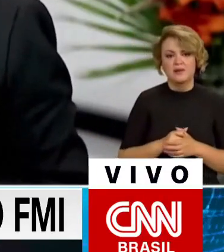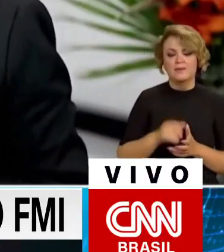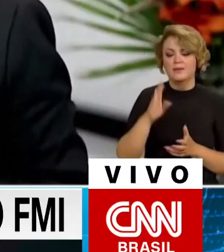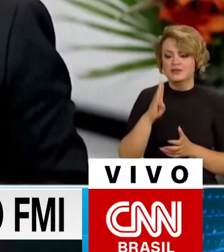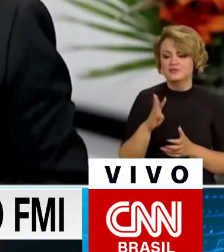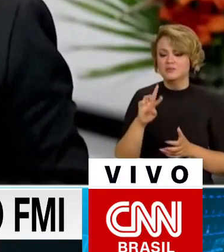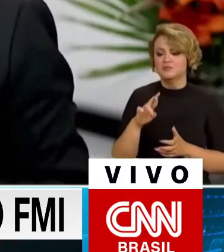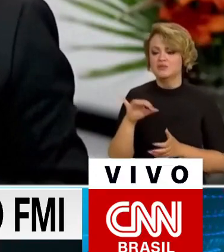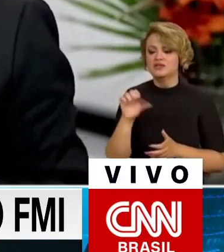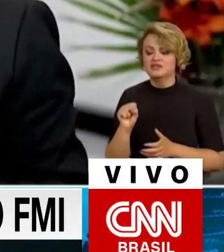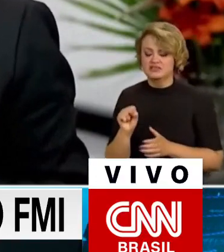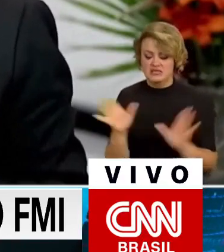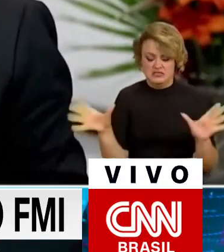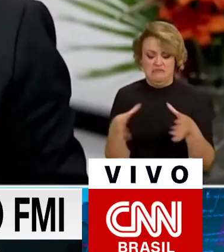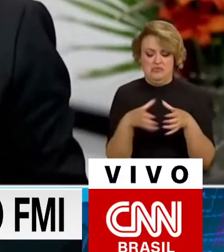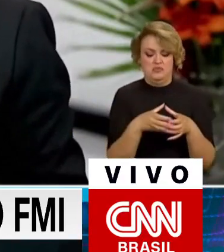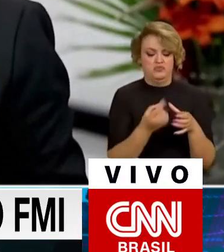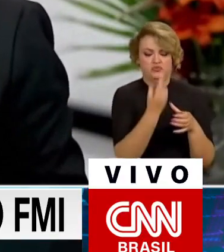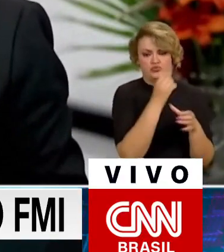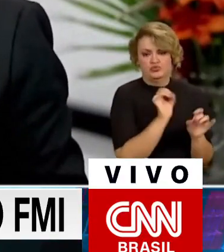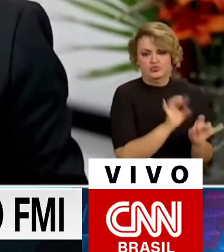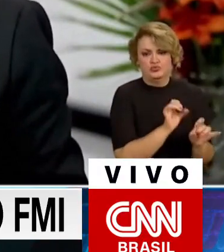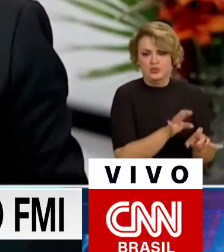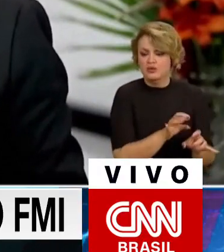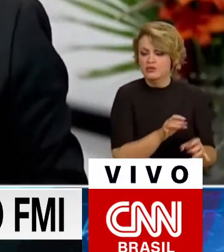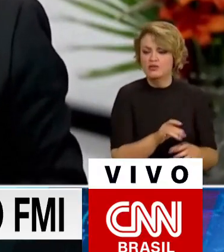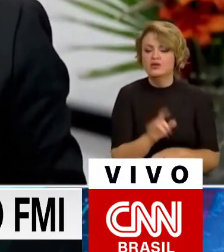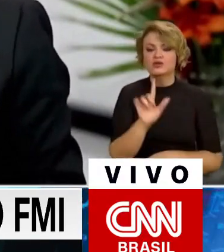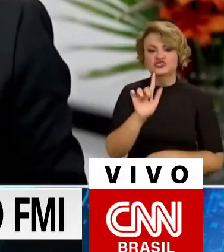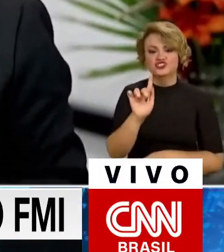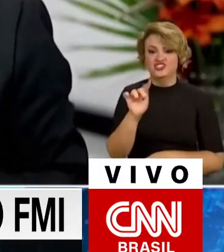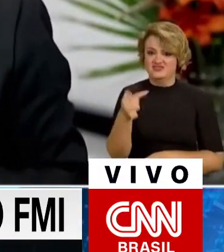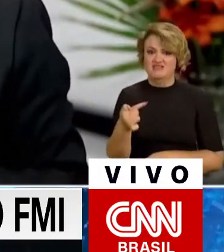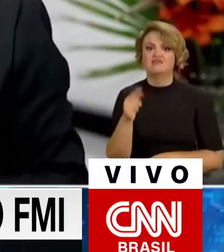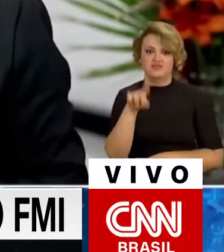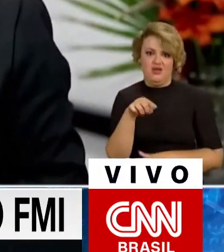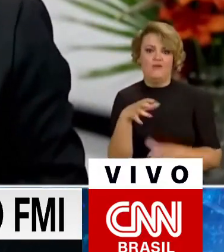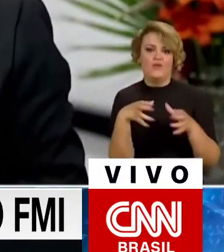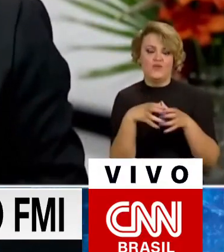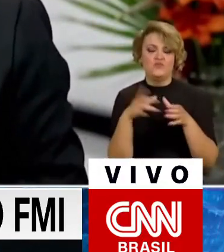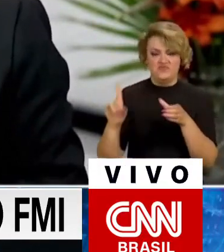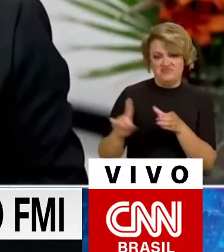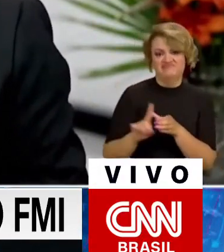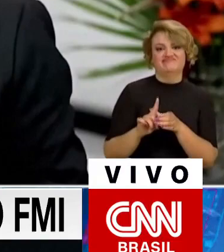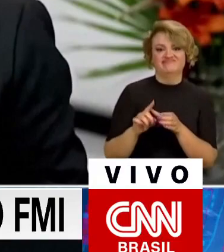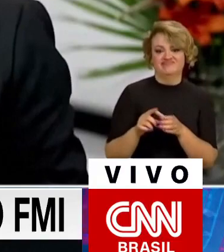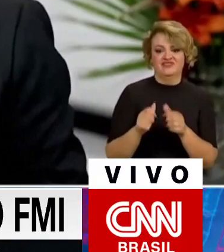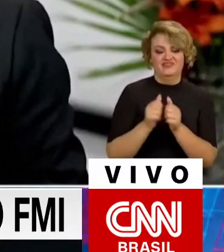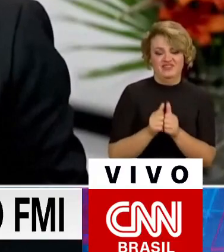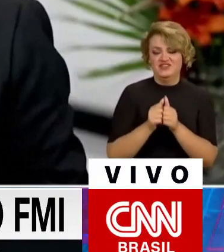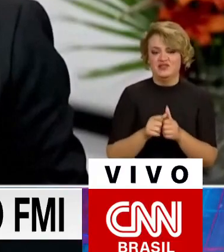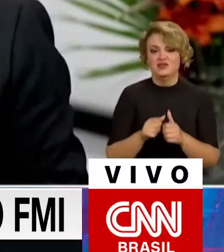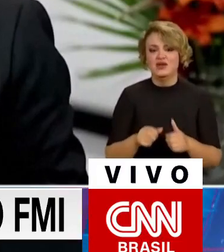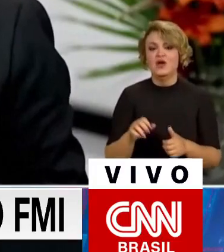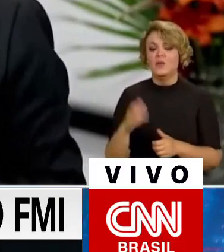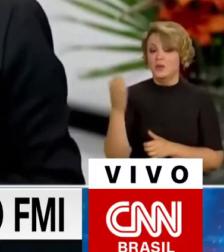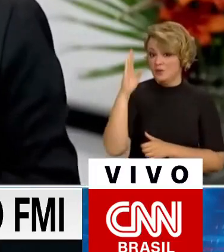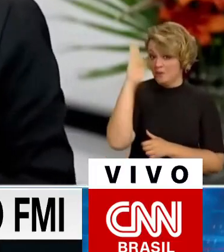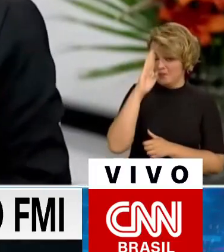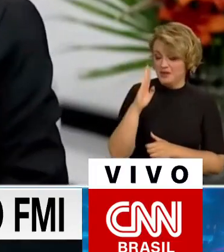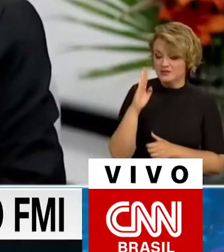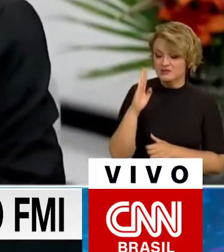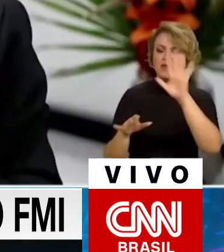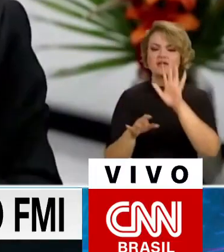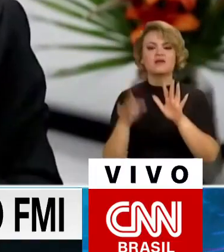bilhão e 300 milhões de dólares em duas operações, uma no Banco Mundial, financiamento de pequenas e médias empresas e segurança alimentar, ou